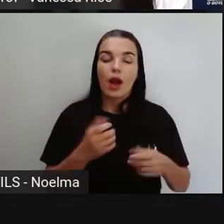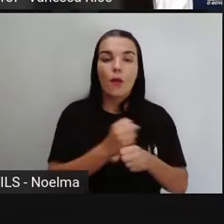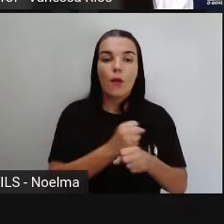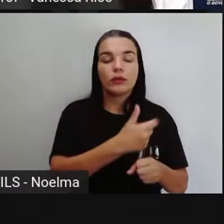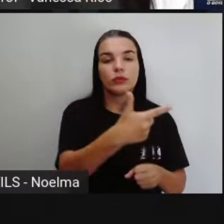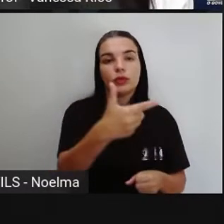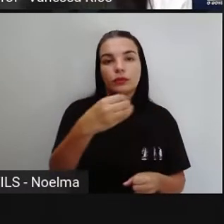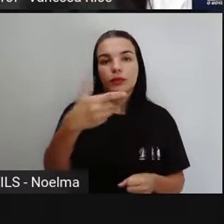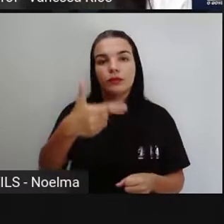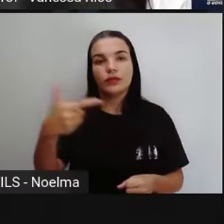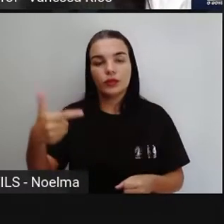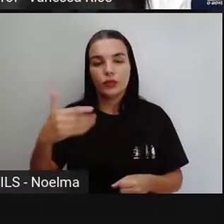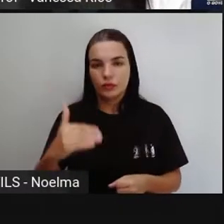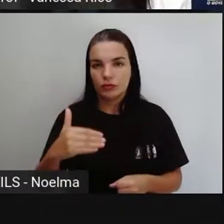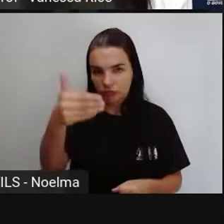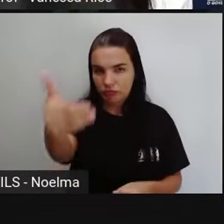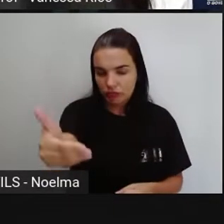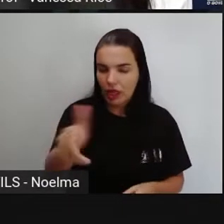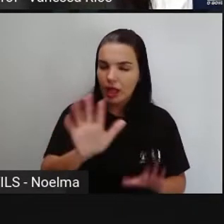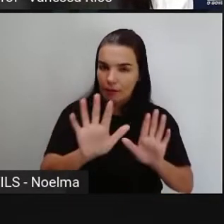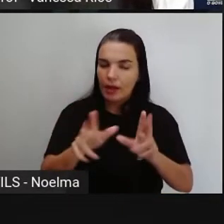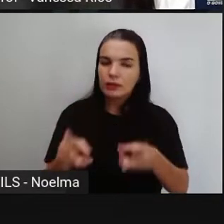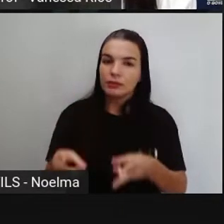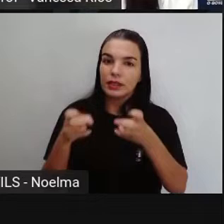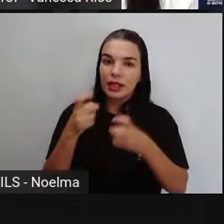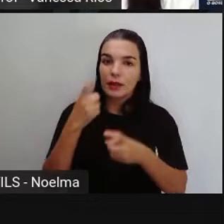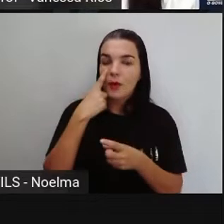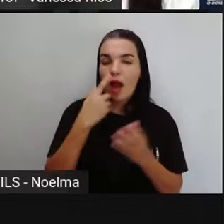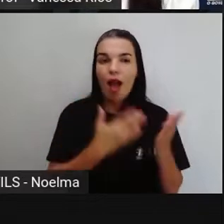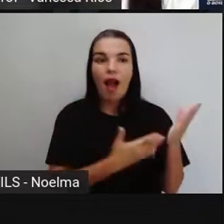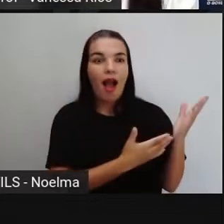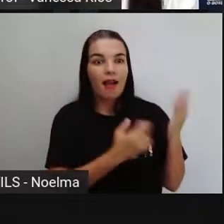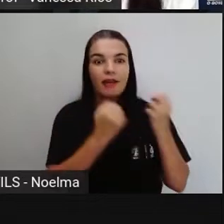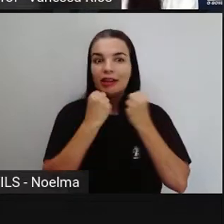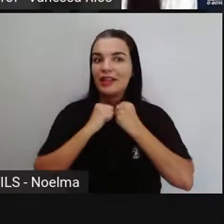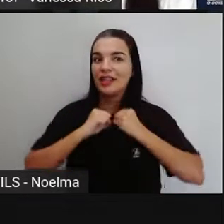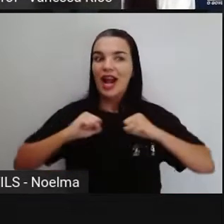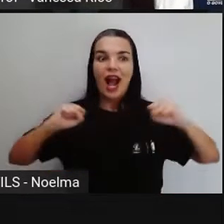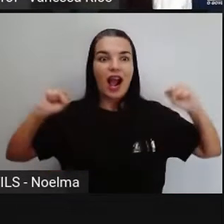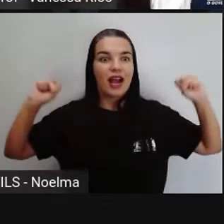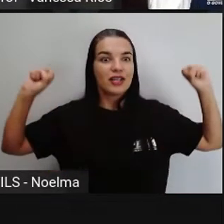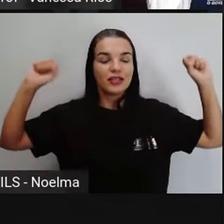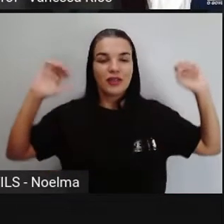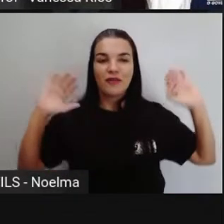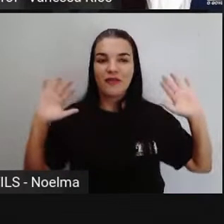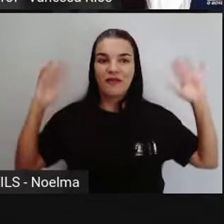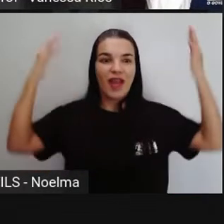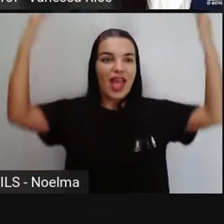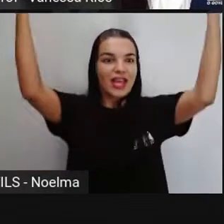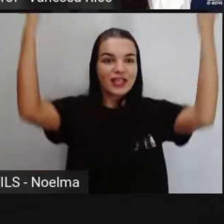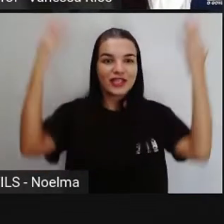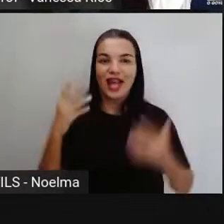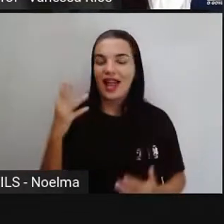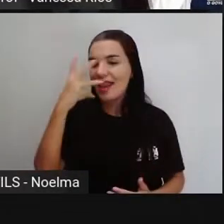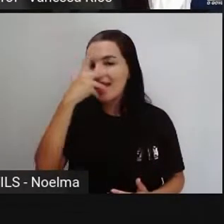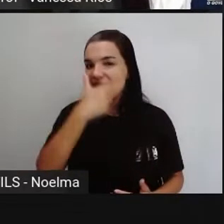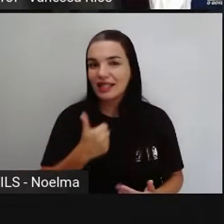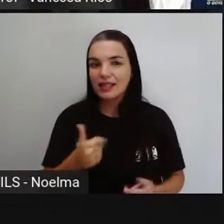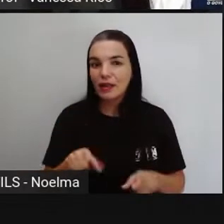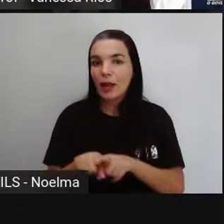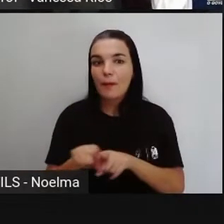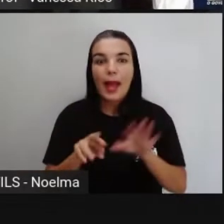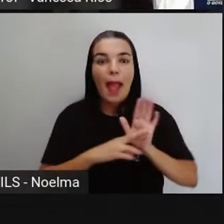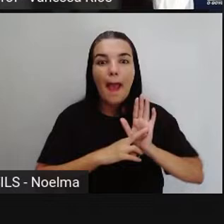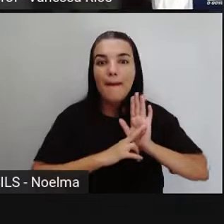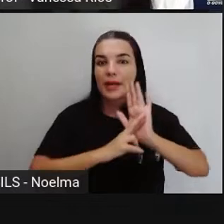2022. Mas aí a gente percebe, né, a grandiosidade dessa festa e o quanto ela representa o estado